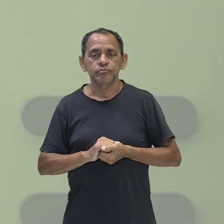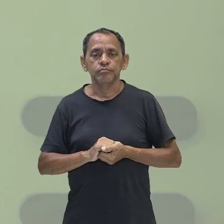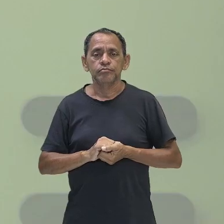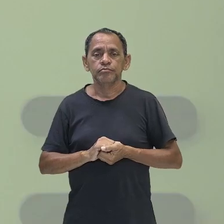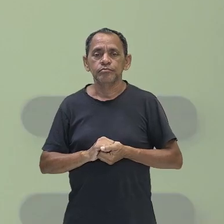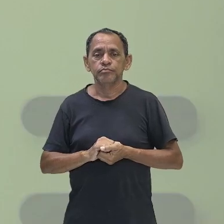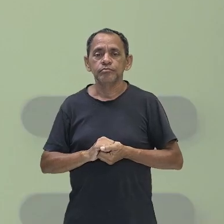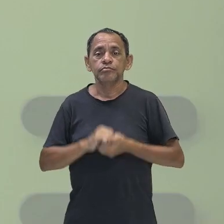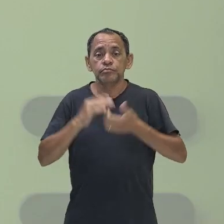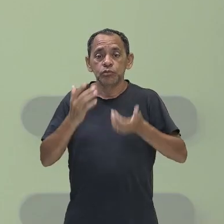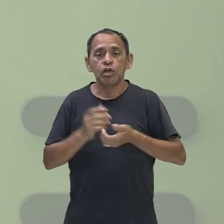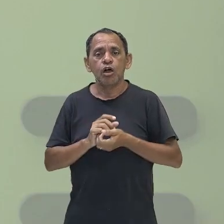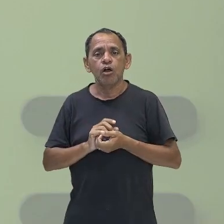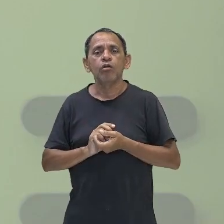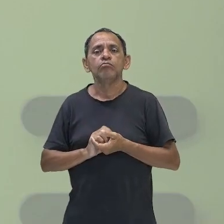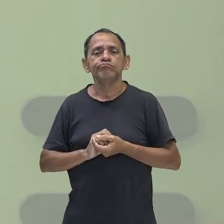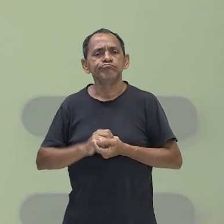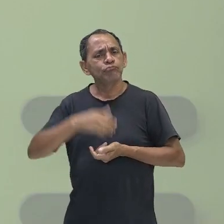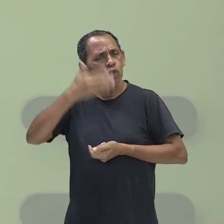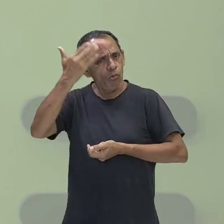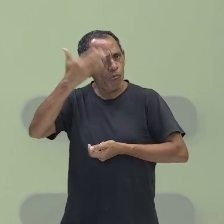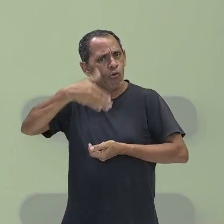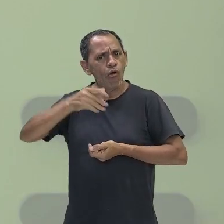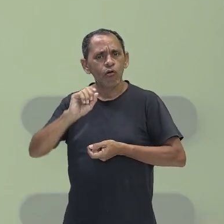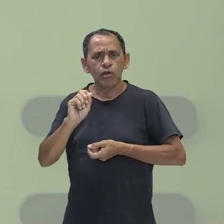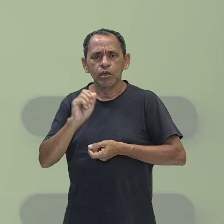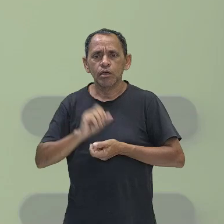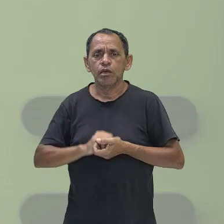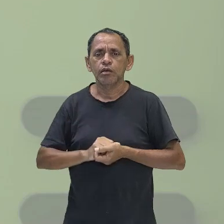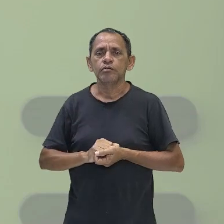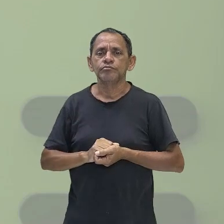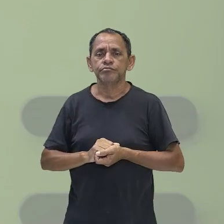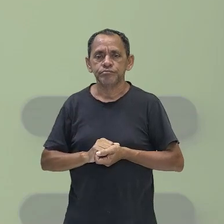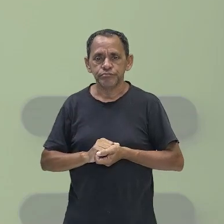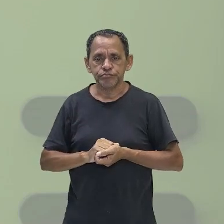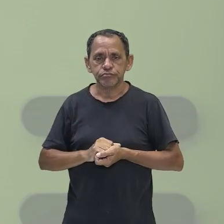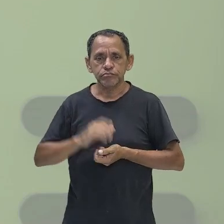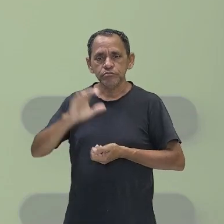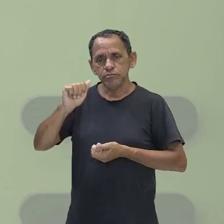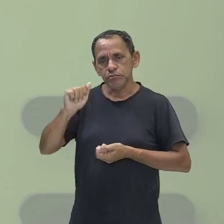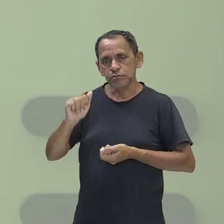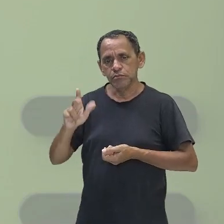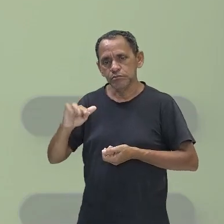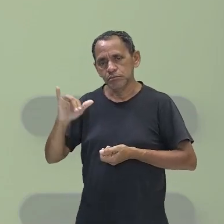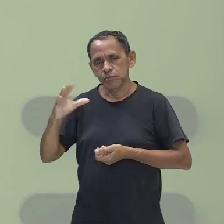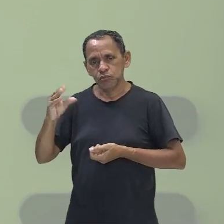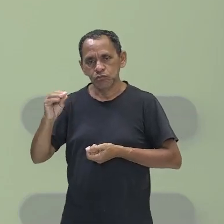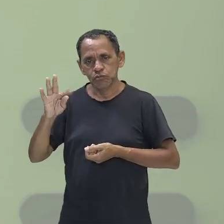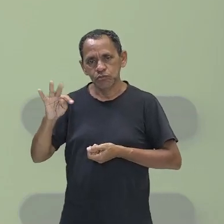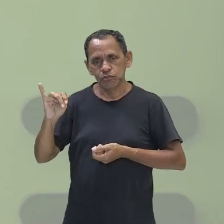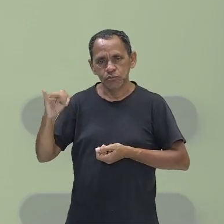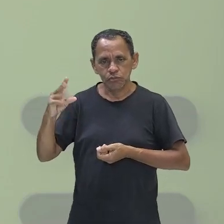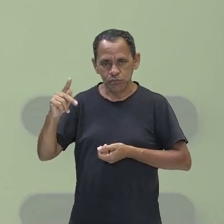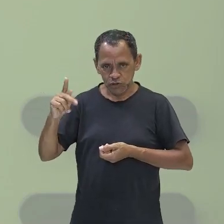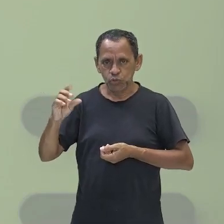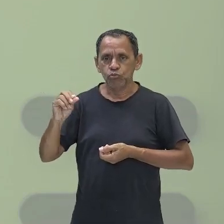Então, essa afirmativa é verdadeira, o cariótipo ele é uma ferramenta, ele é um